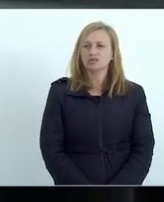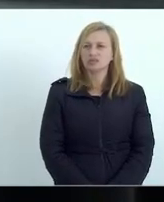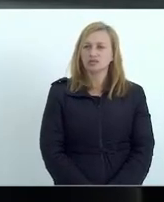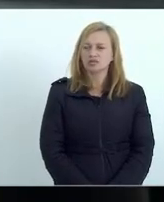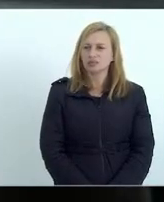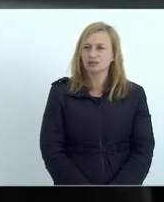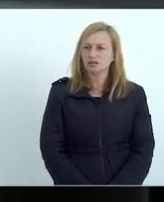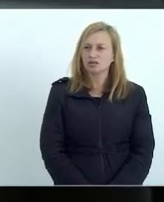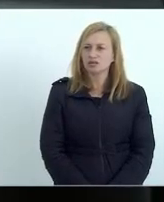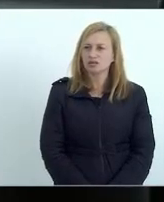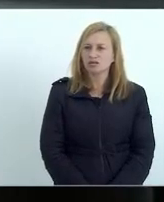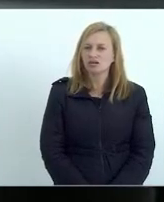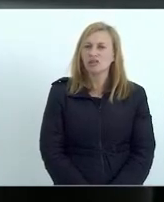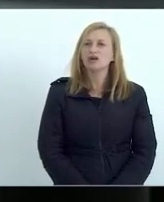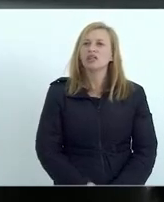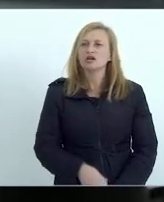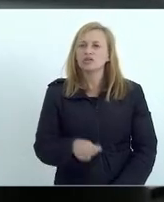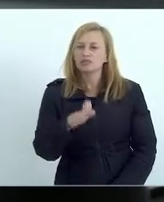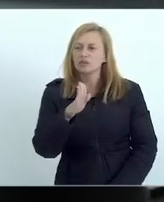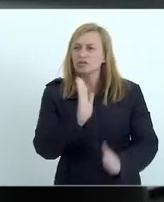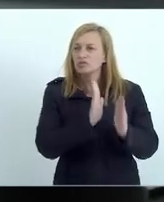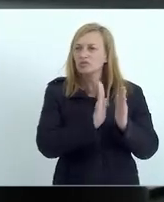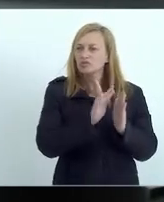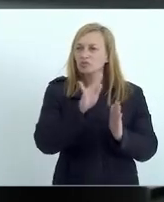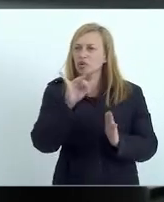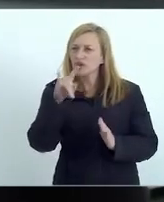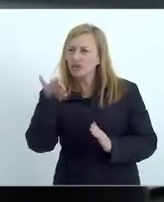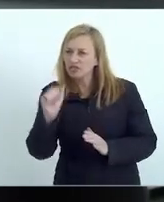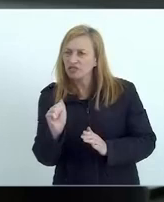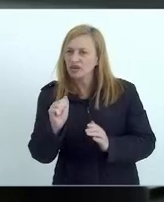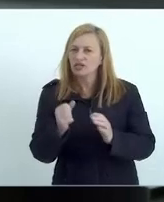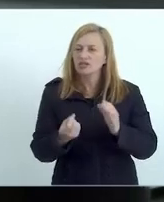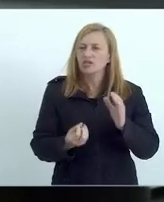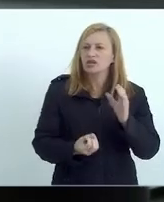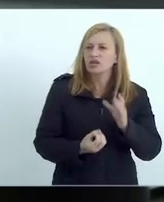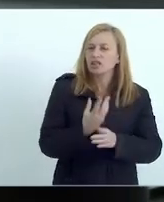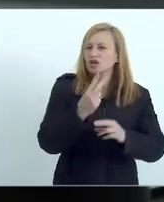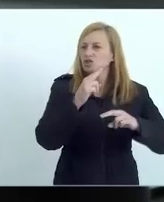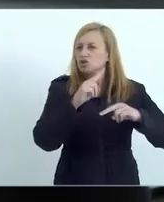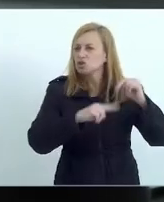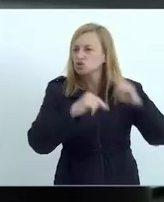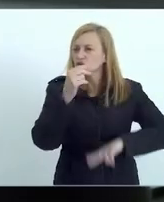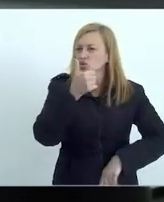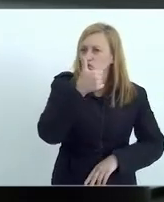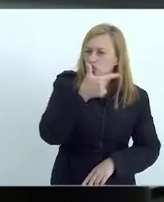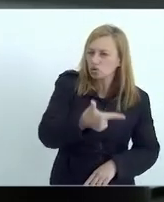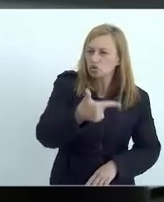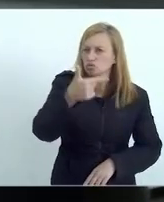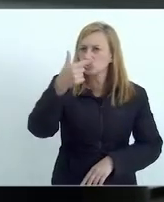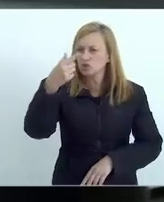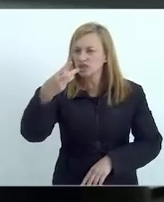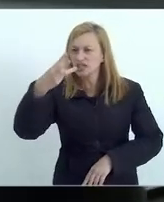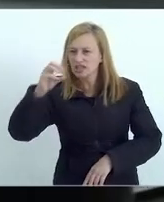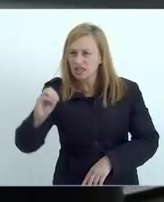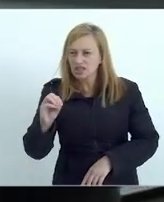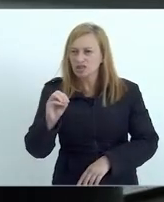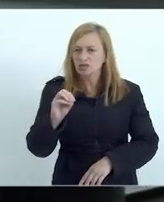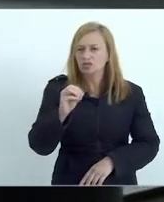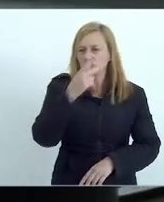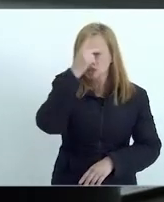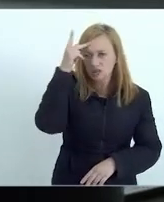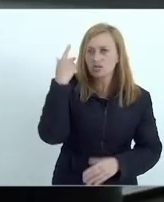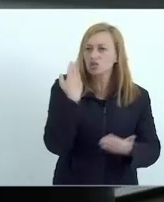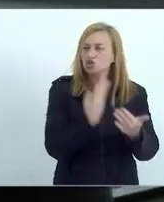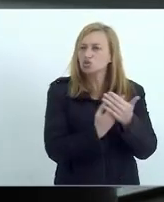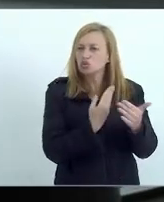e a Inclusive a bibliografia foi publicado em junho nós temos 2.300 candidatos e